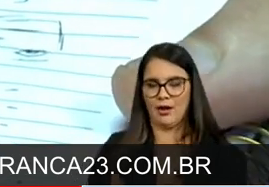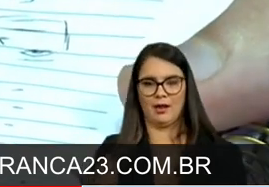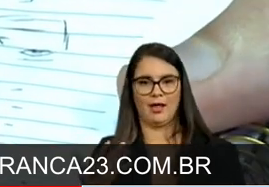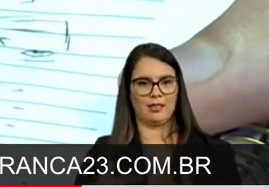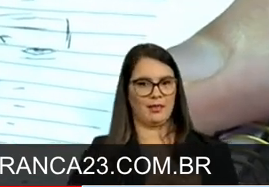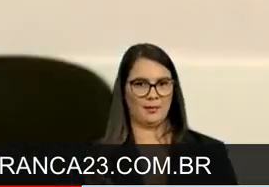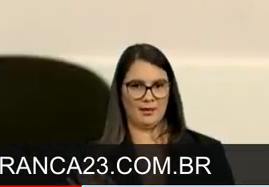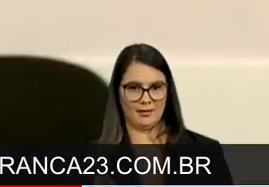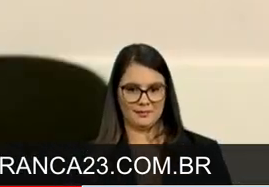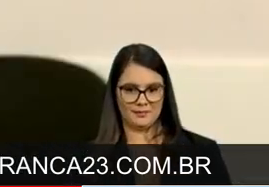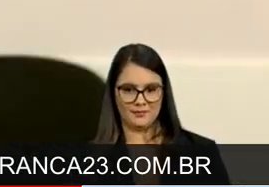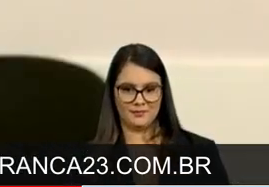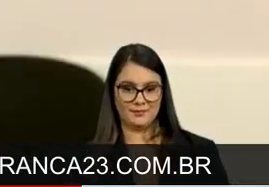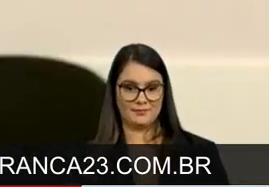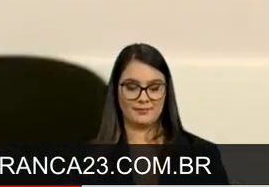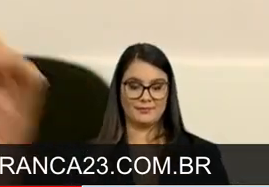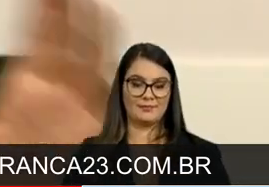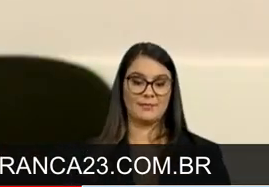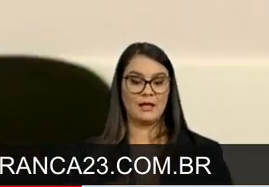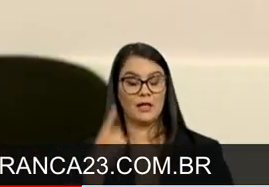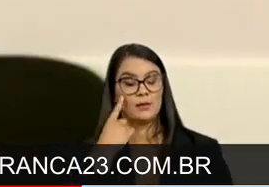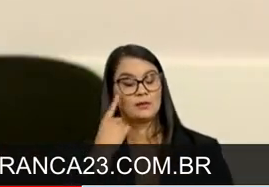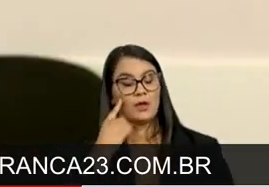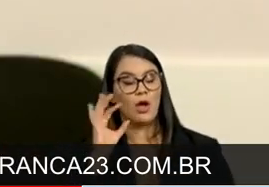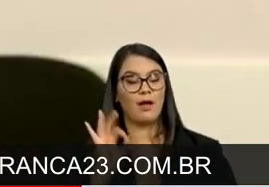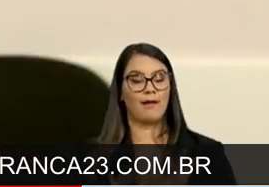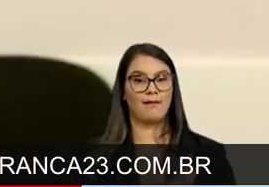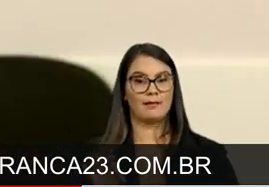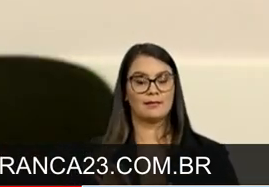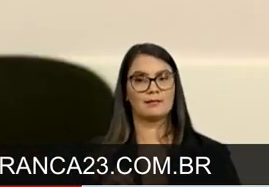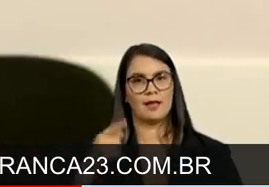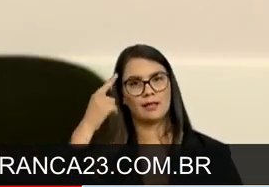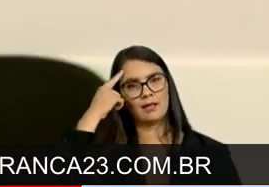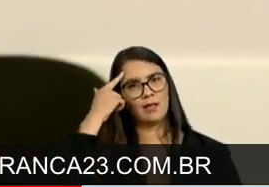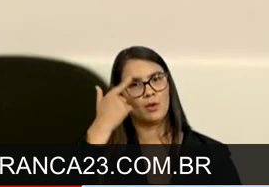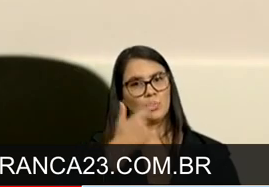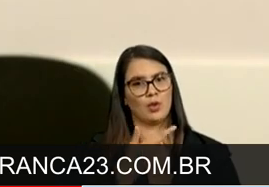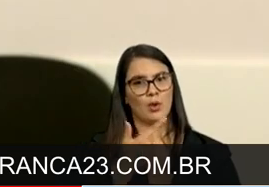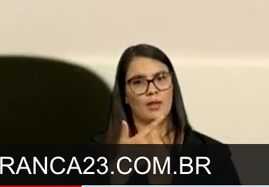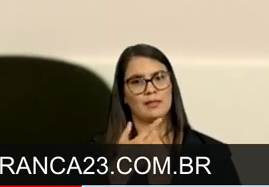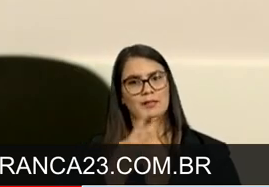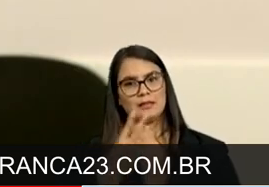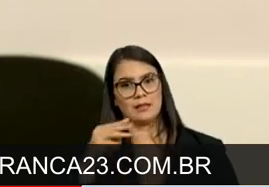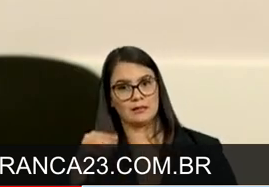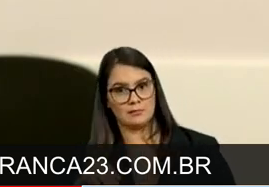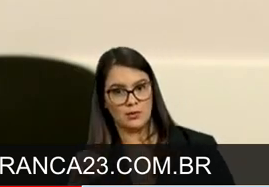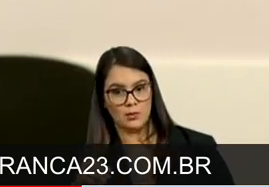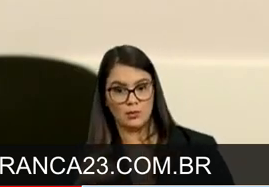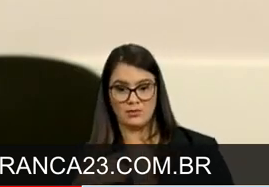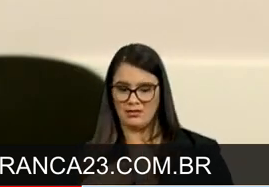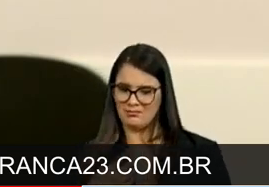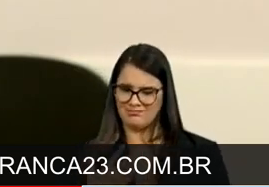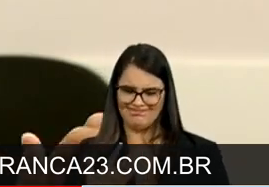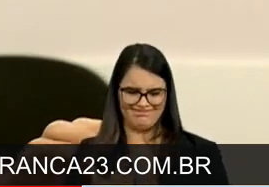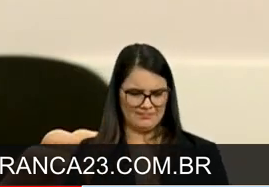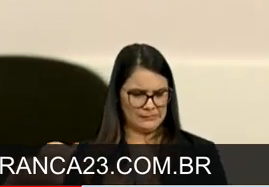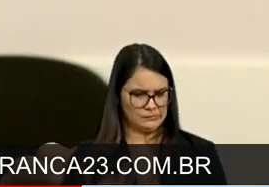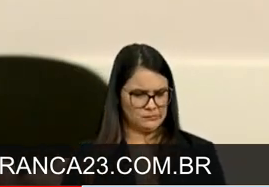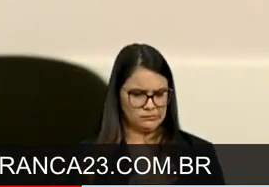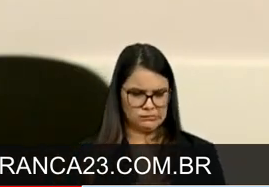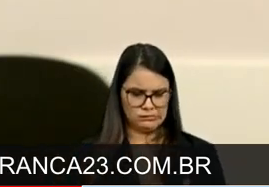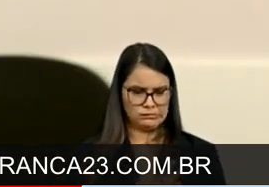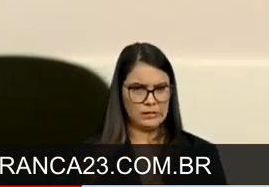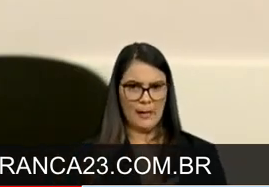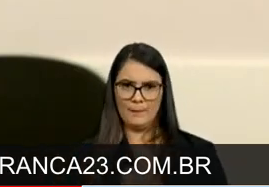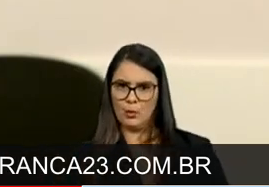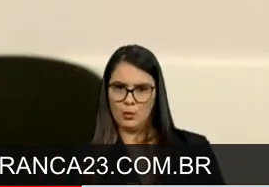seu desempenho. Tento cronometrar na minha cabeça mesmo, que eu tenho que ficar de 2 a 3 minutos na questão. Se a questão me gastou muito, eu já deixo ela de lado,